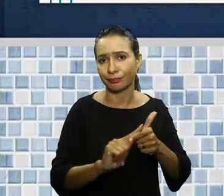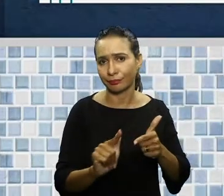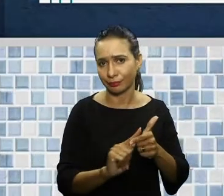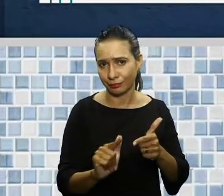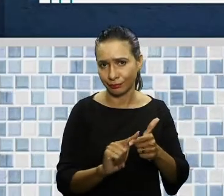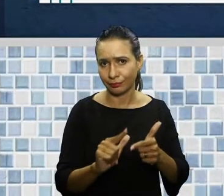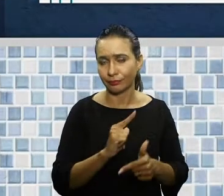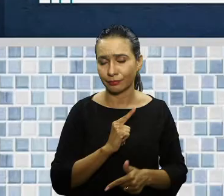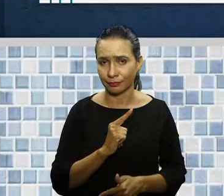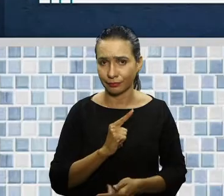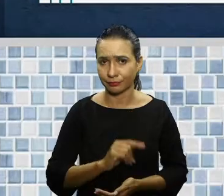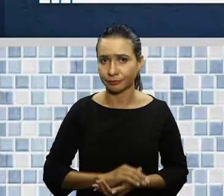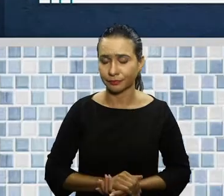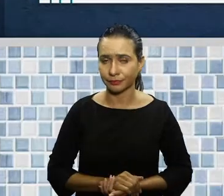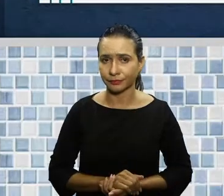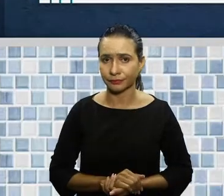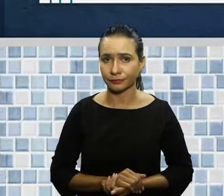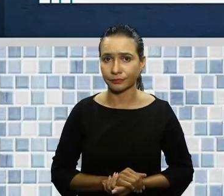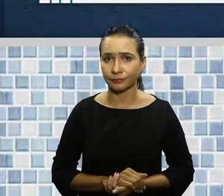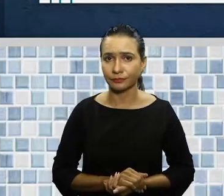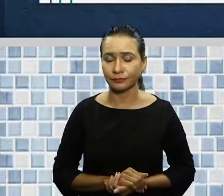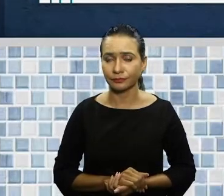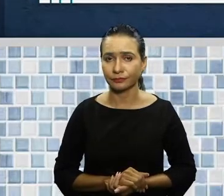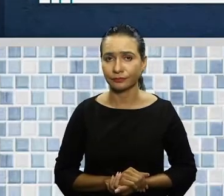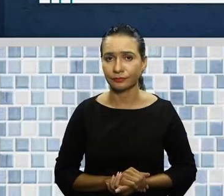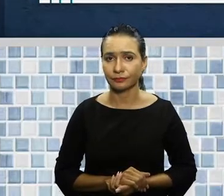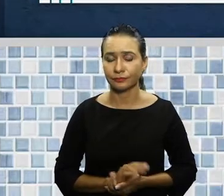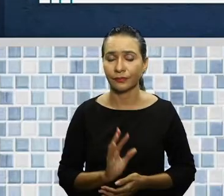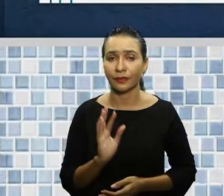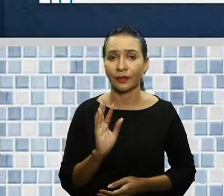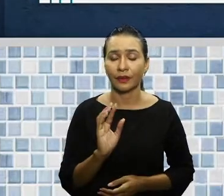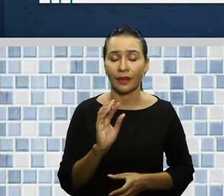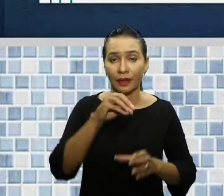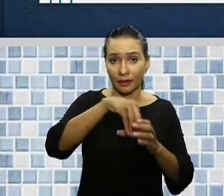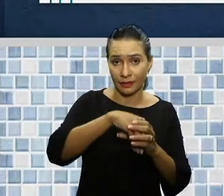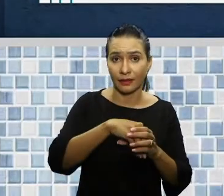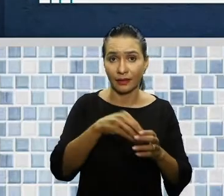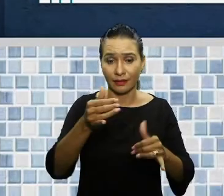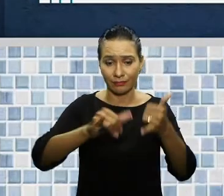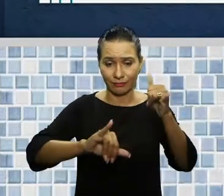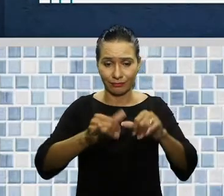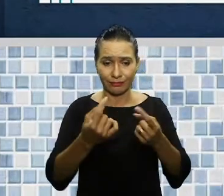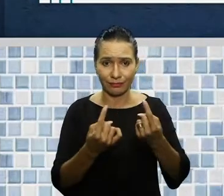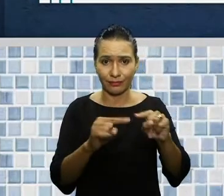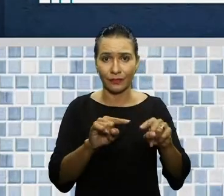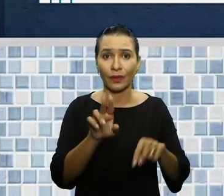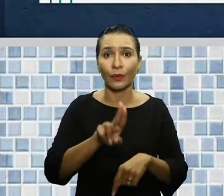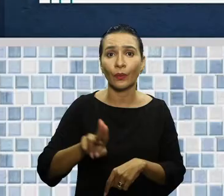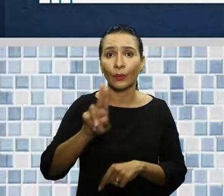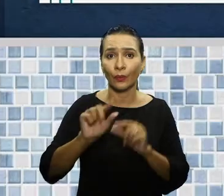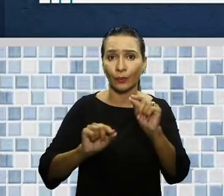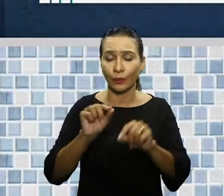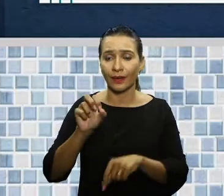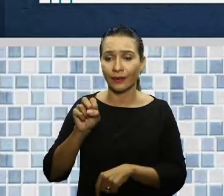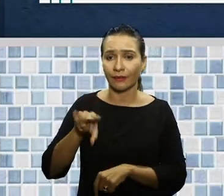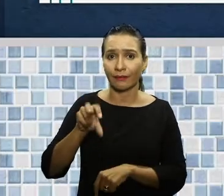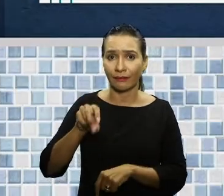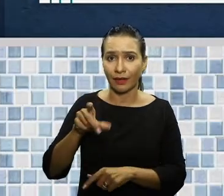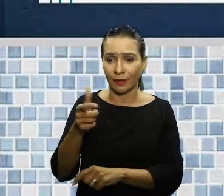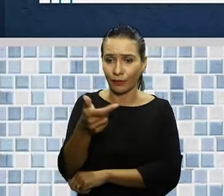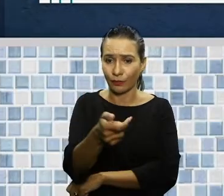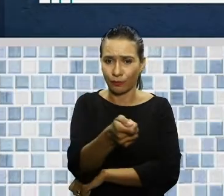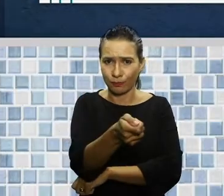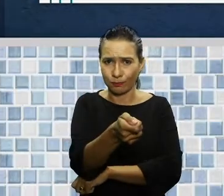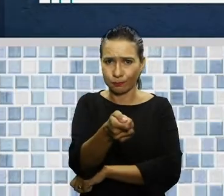E dentro da degradação química também, a gente pode falar do uso de agrotóxicos. A gente vê